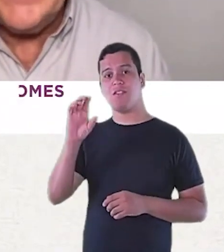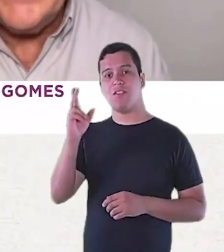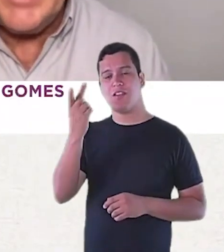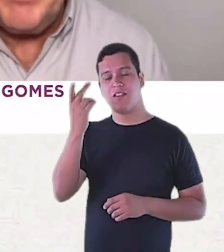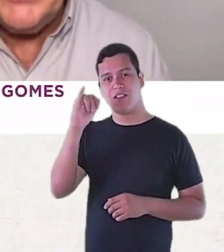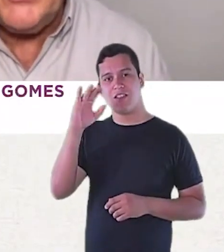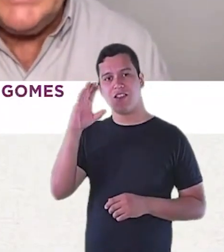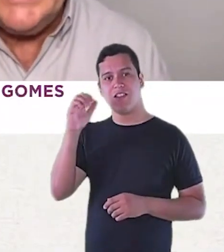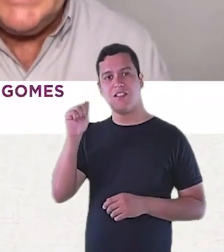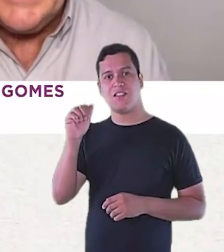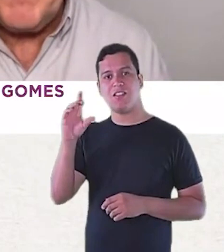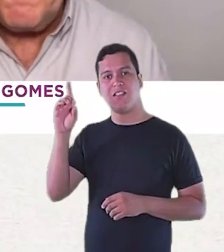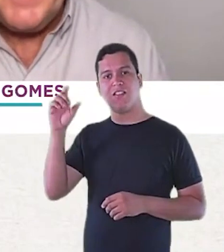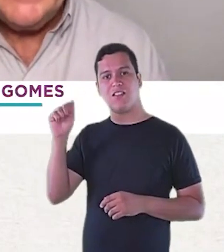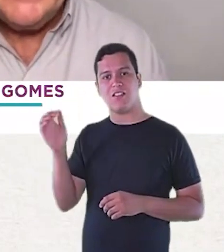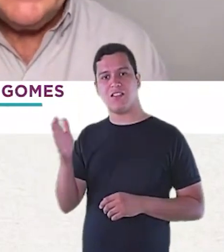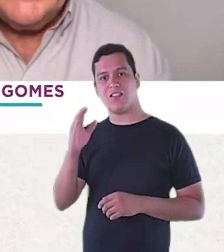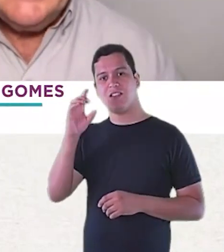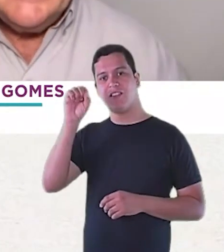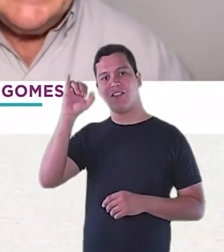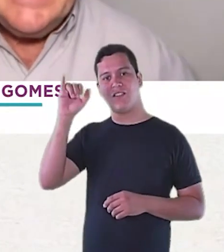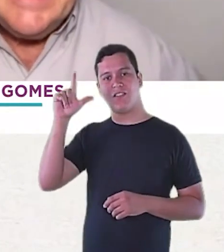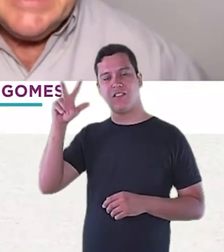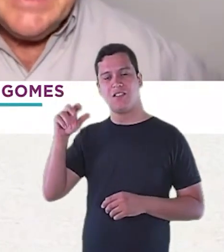fascinante, né? Esse capítulo ele é